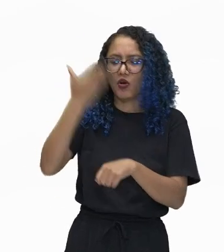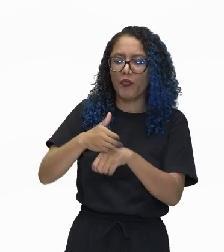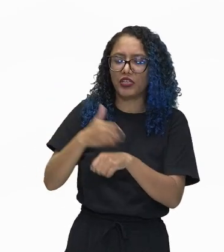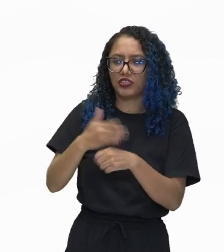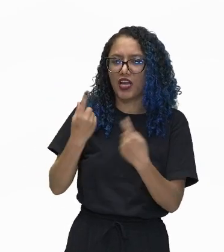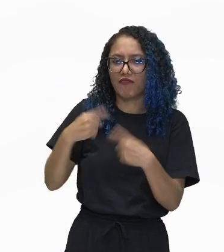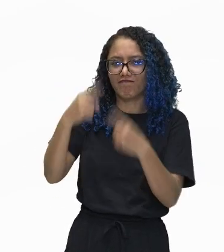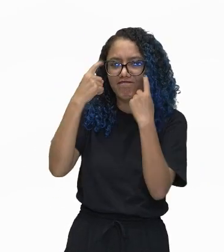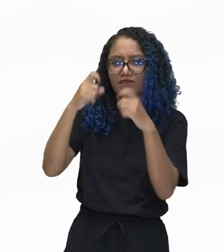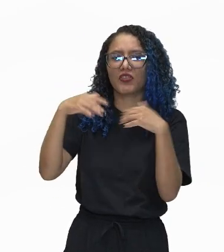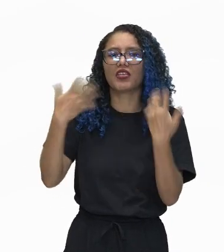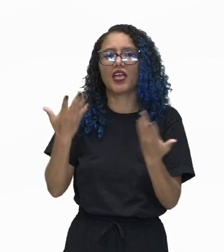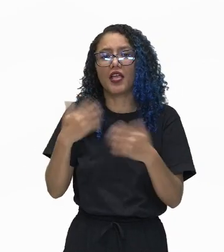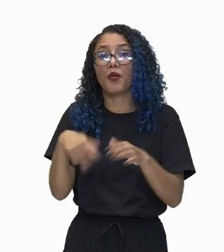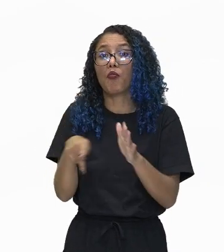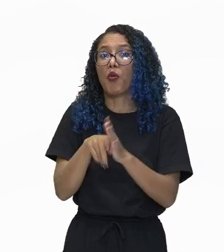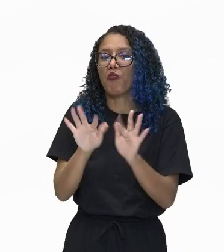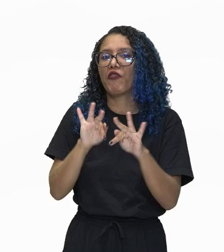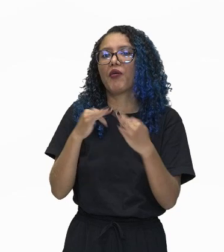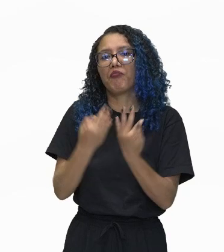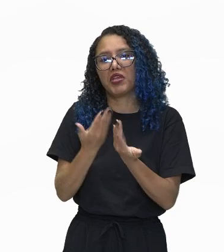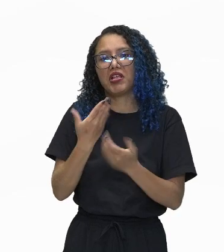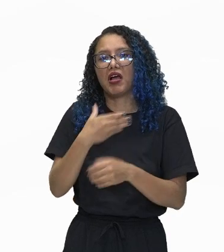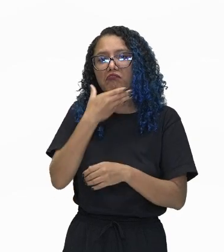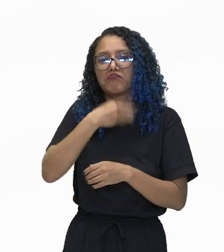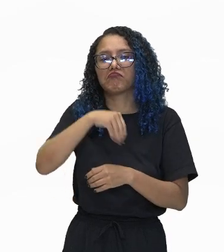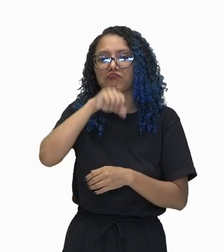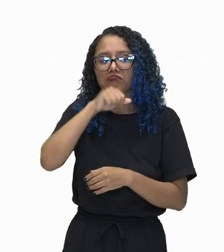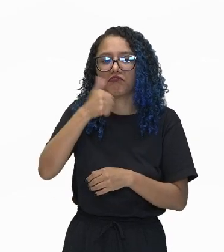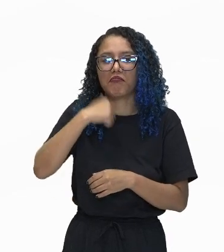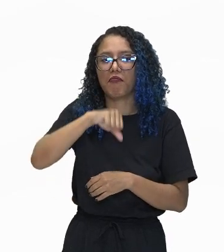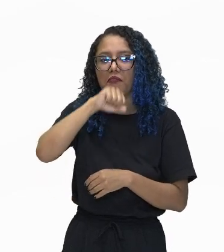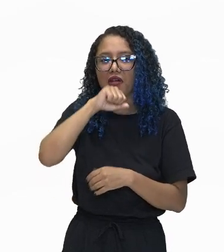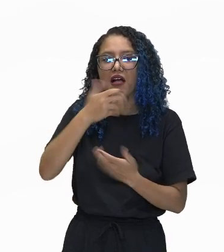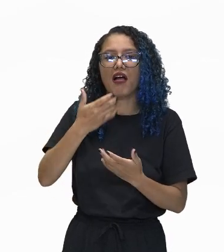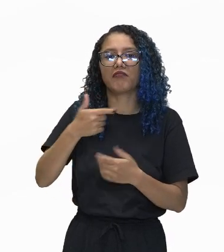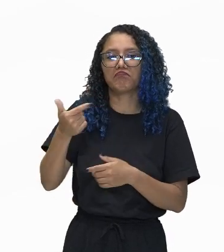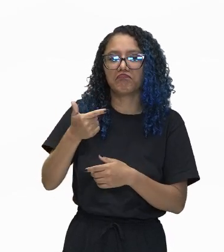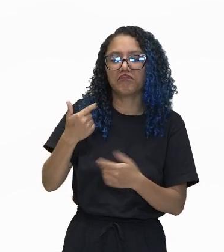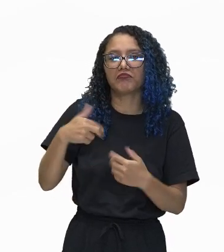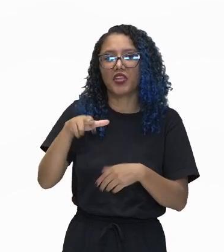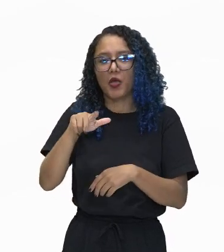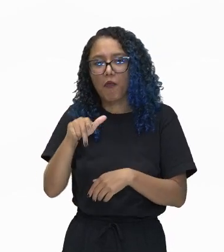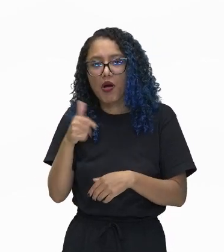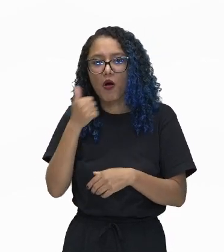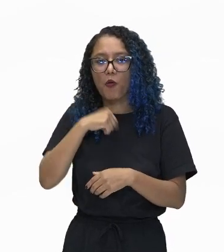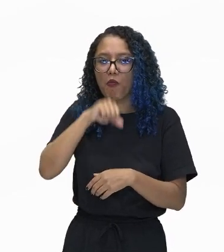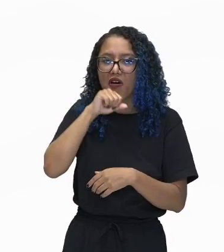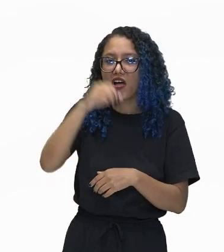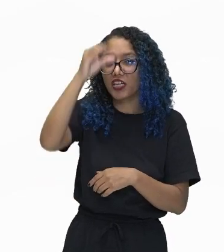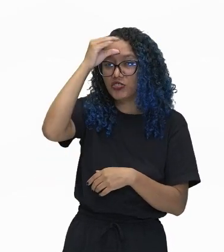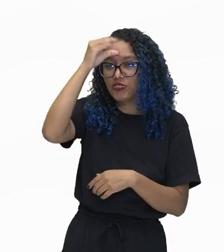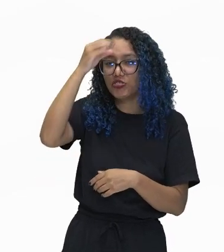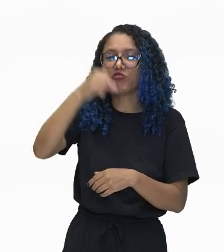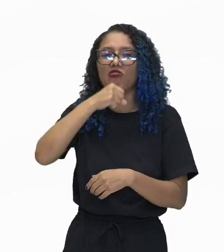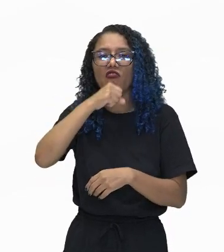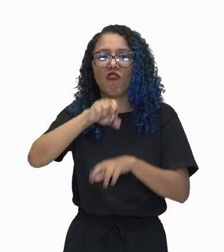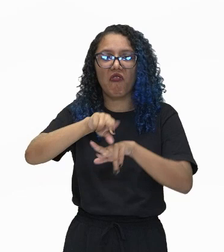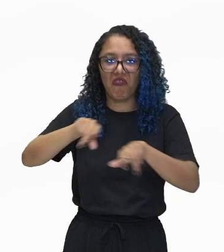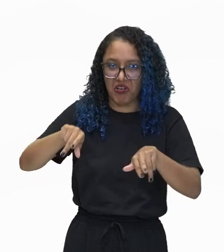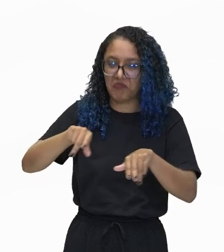família, como pais, padrastos, irmãos, mães, tios e avós. Então, observem